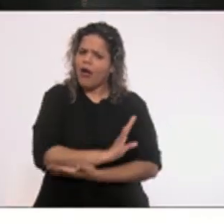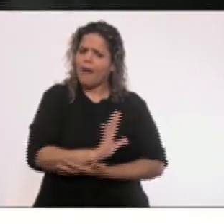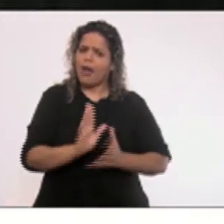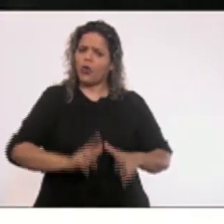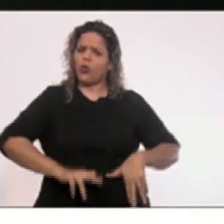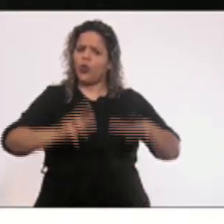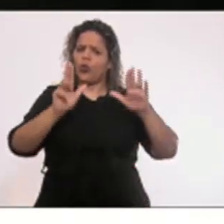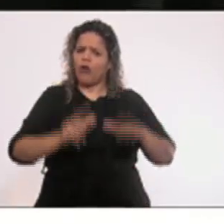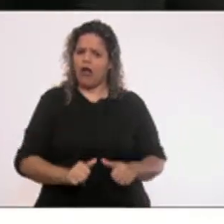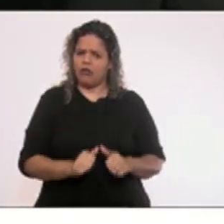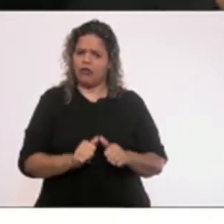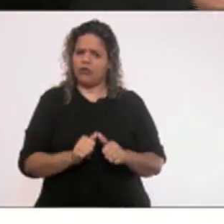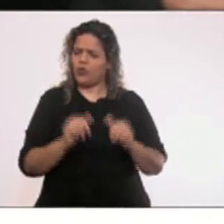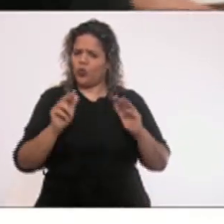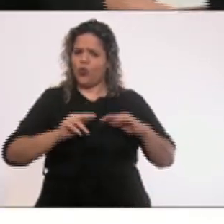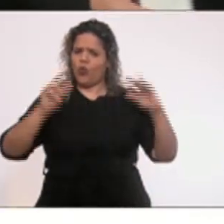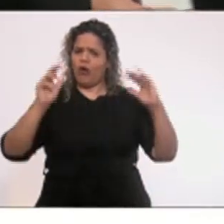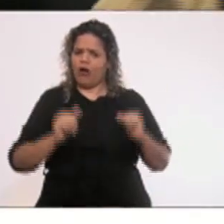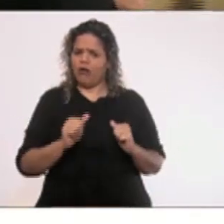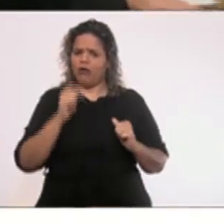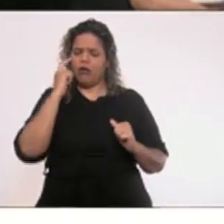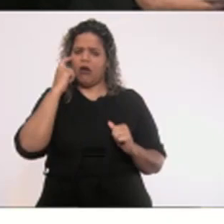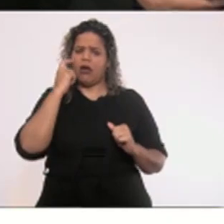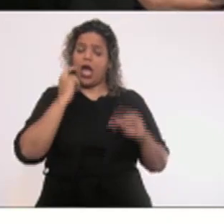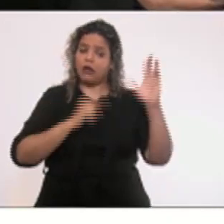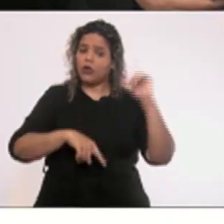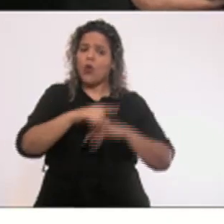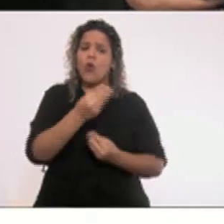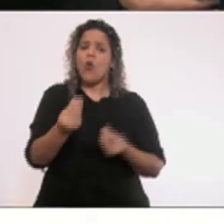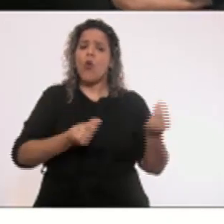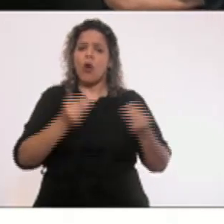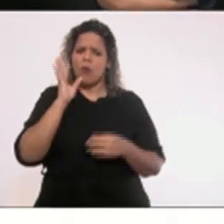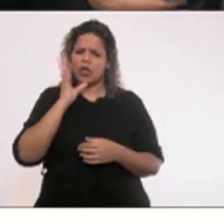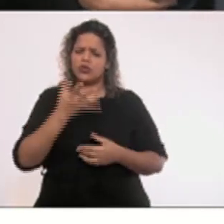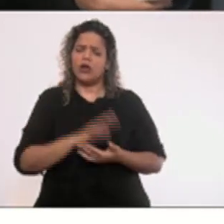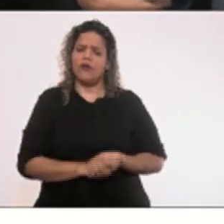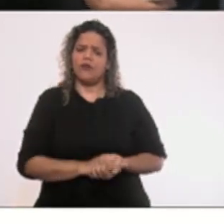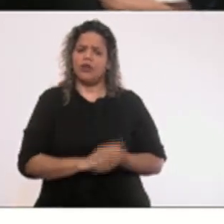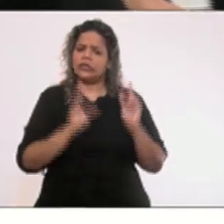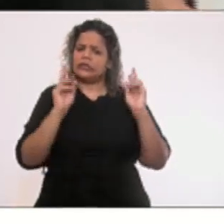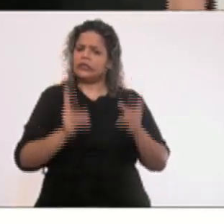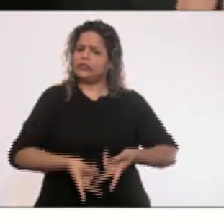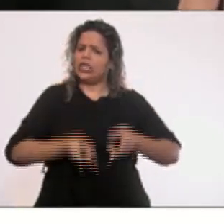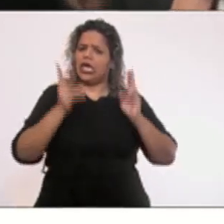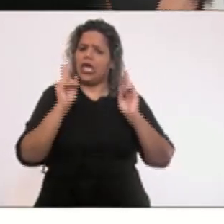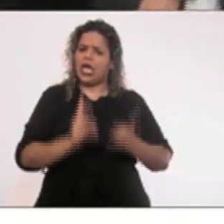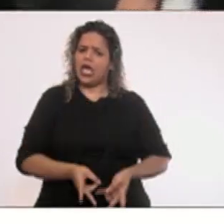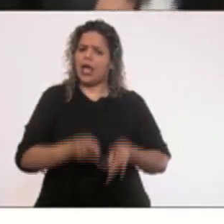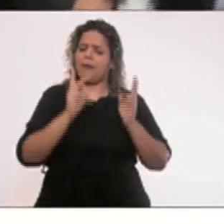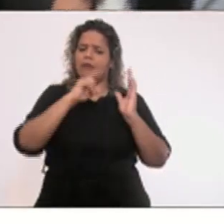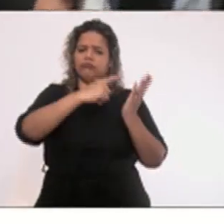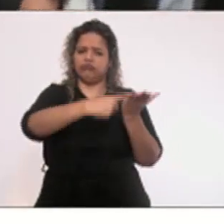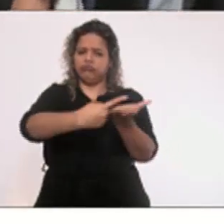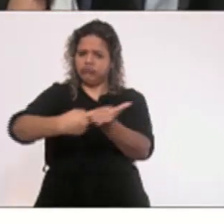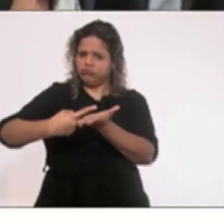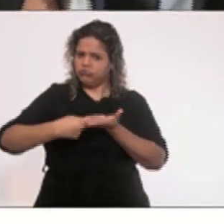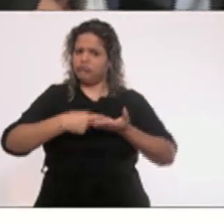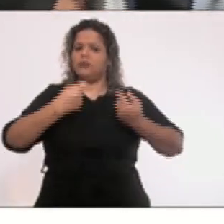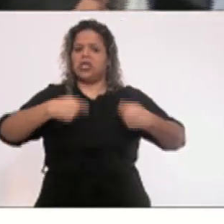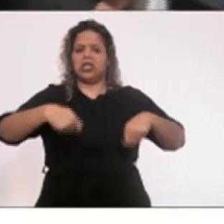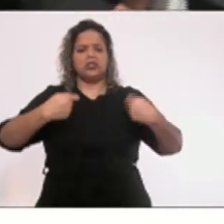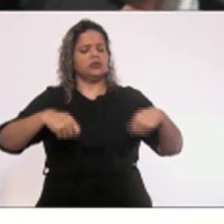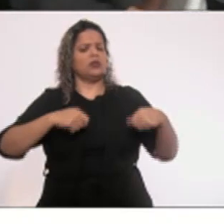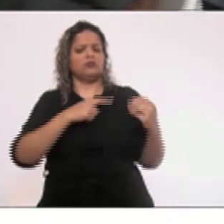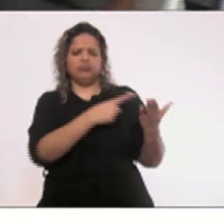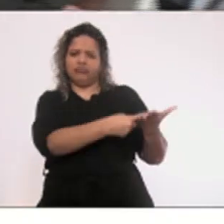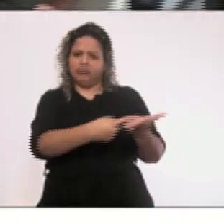não vai acabar nunca. Essas questões se resolvem sempre com um bom acordo. Com um